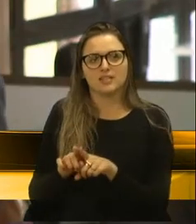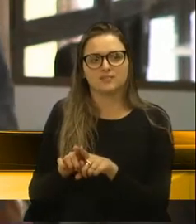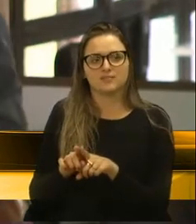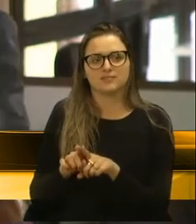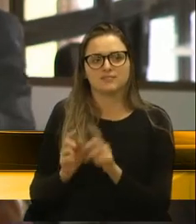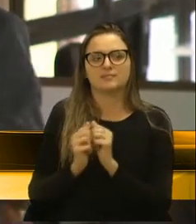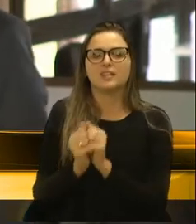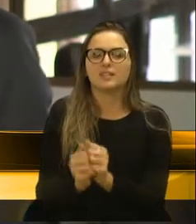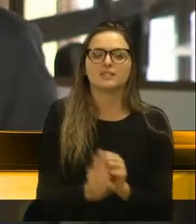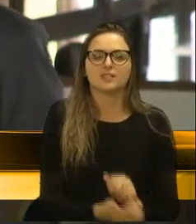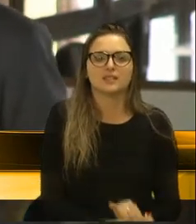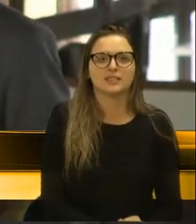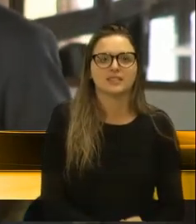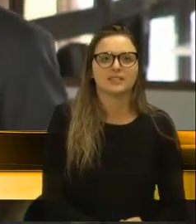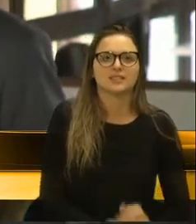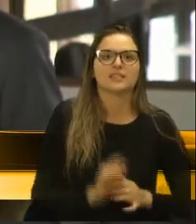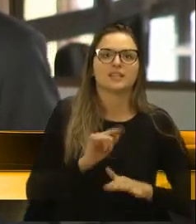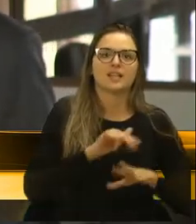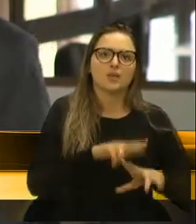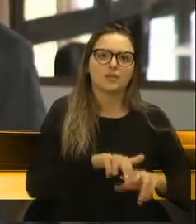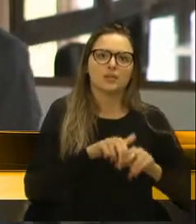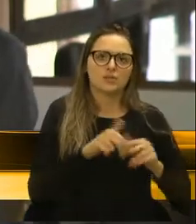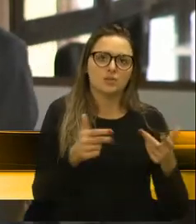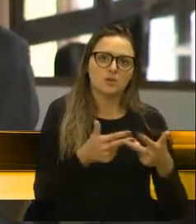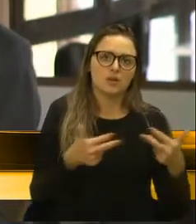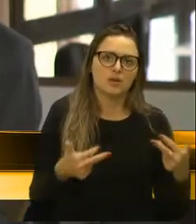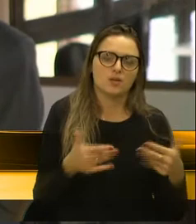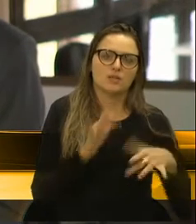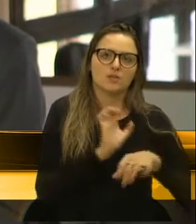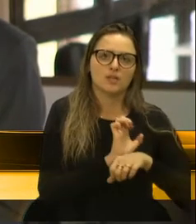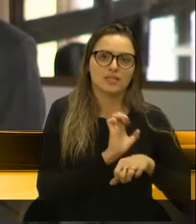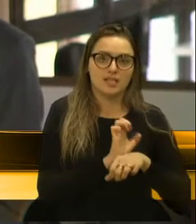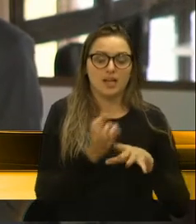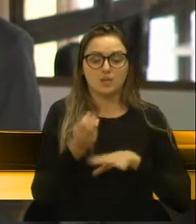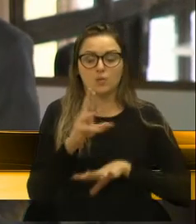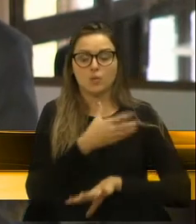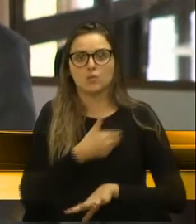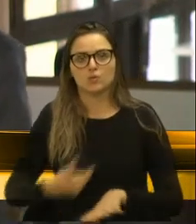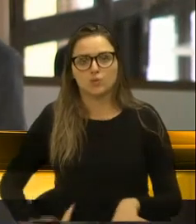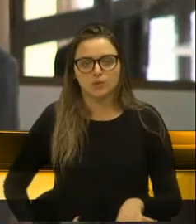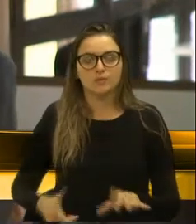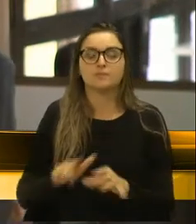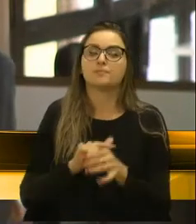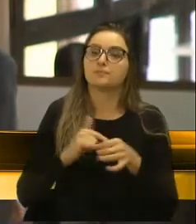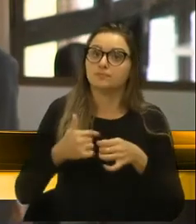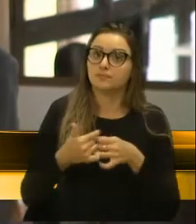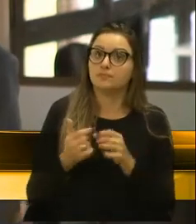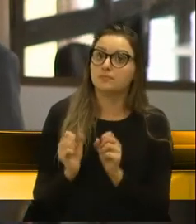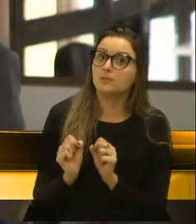trabalho e renda seja apenas uma questão federal ou estadual. O